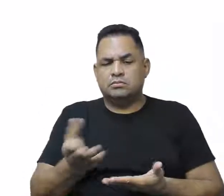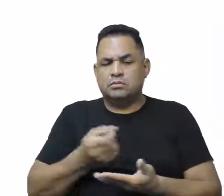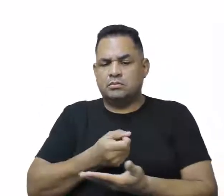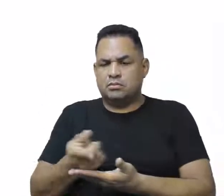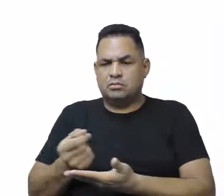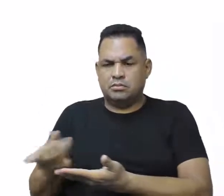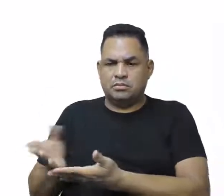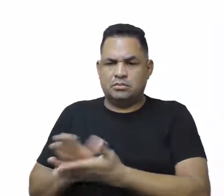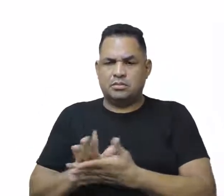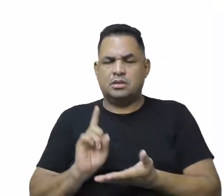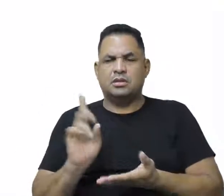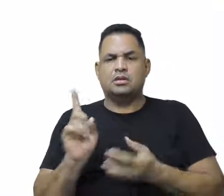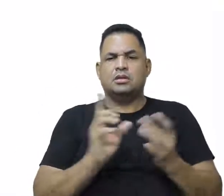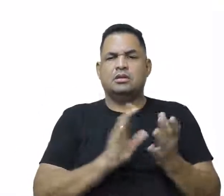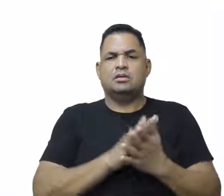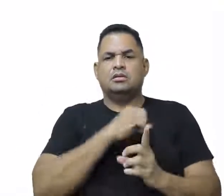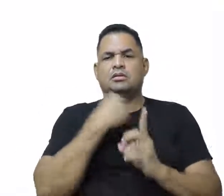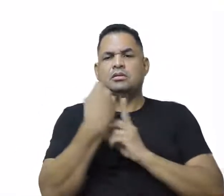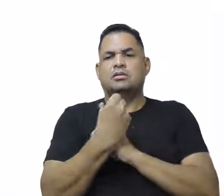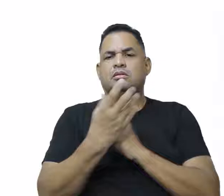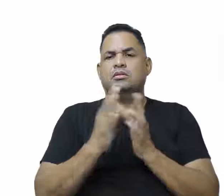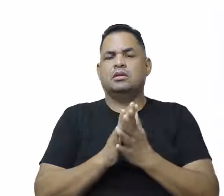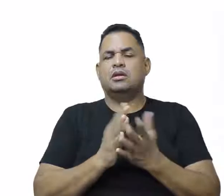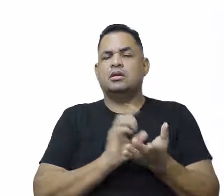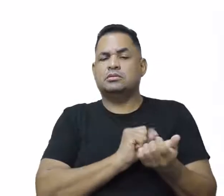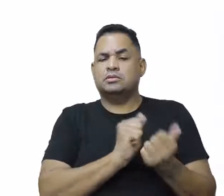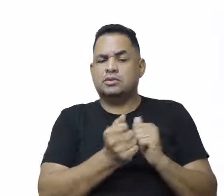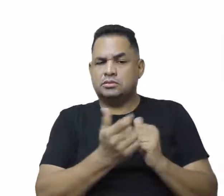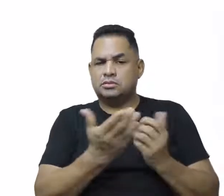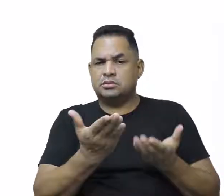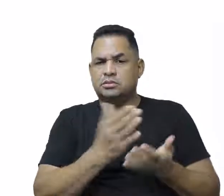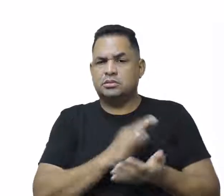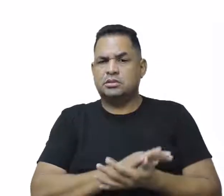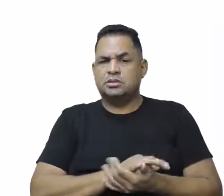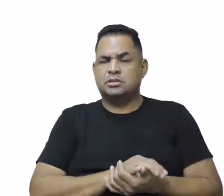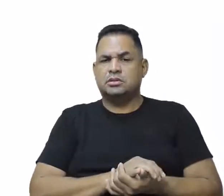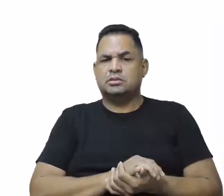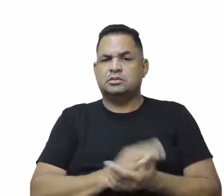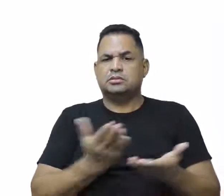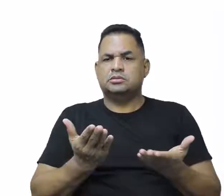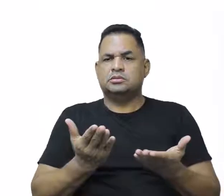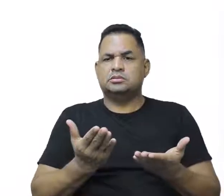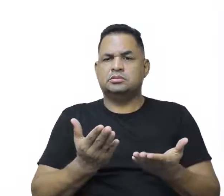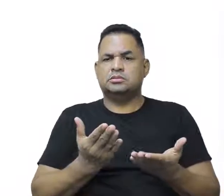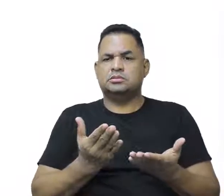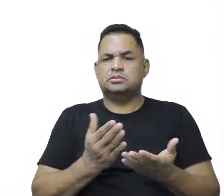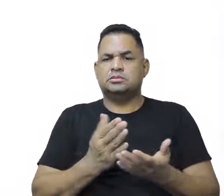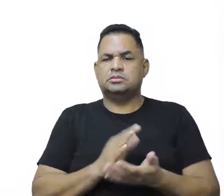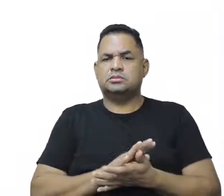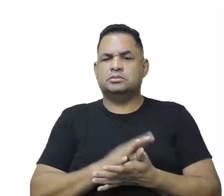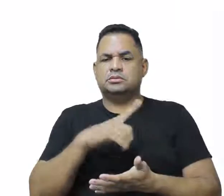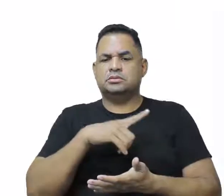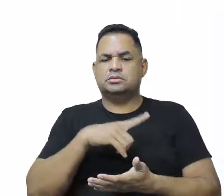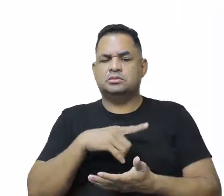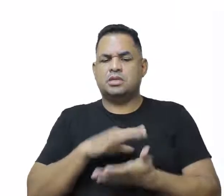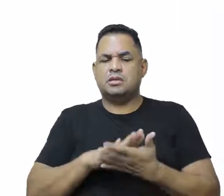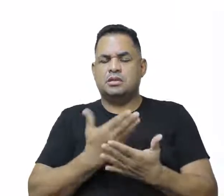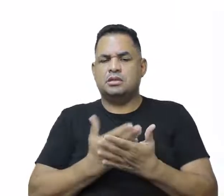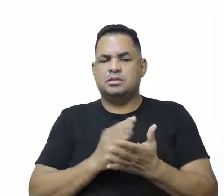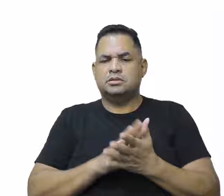cada sociedade, assim como cada jogador, as interpreta nos termos de diversos